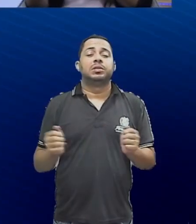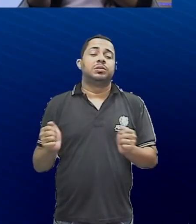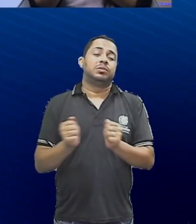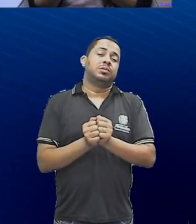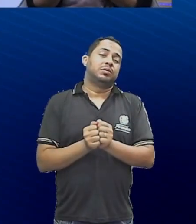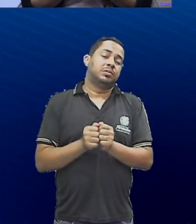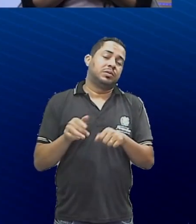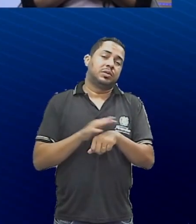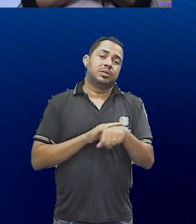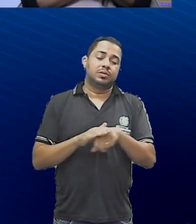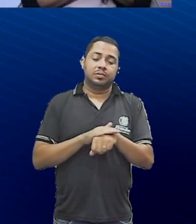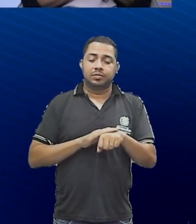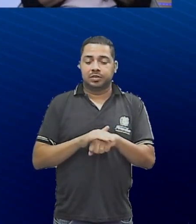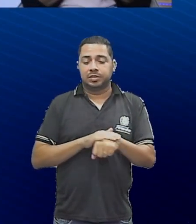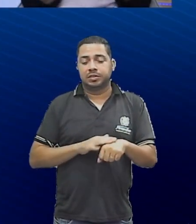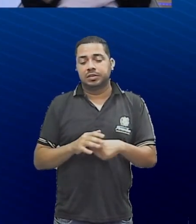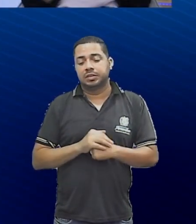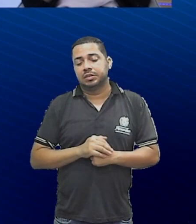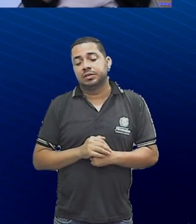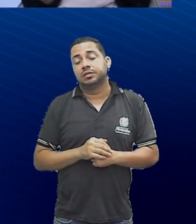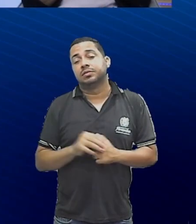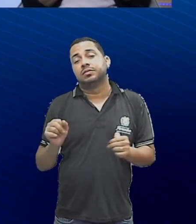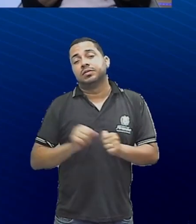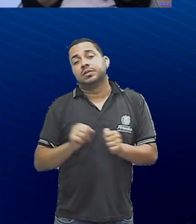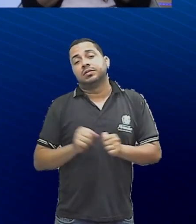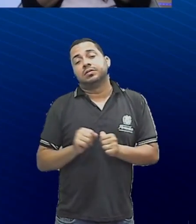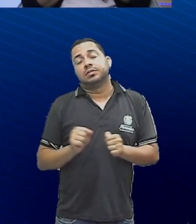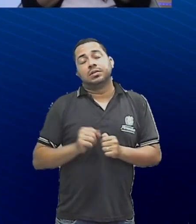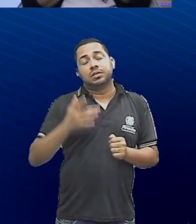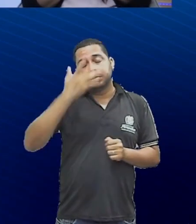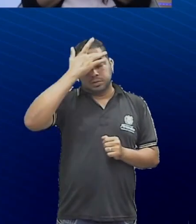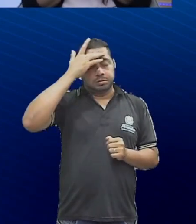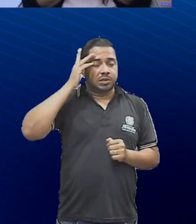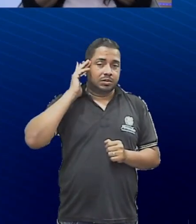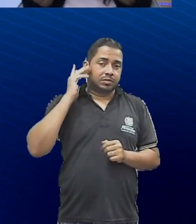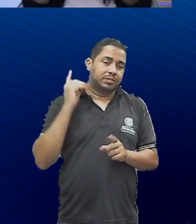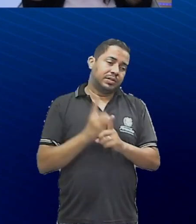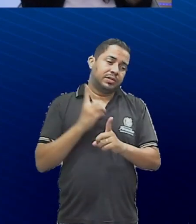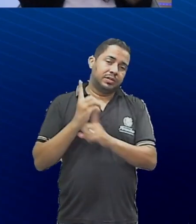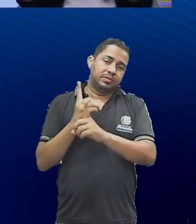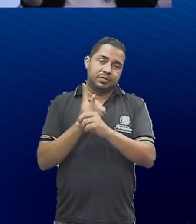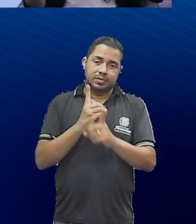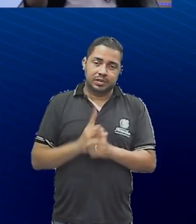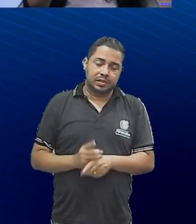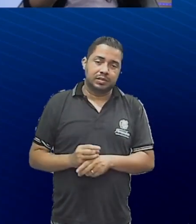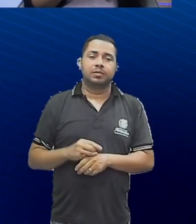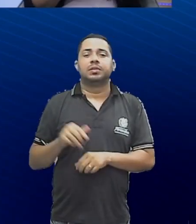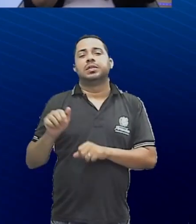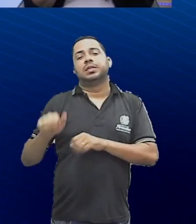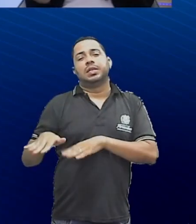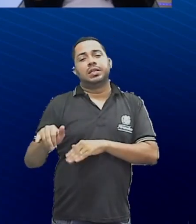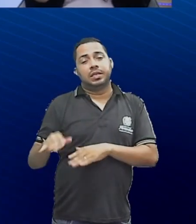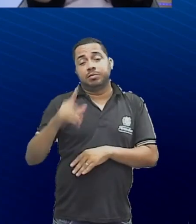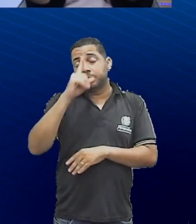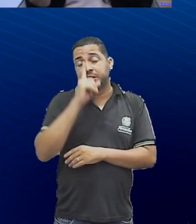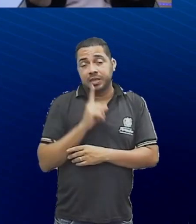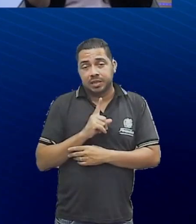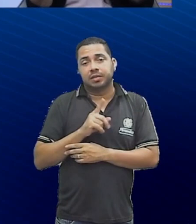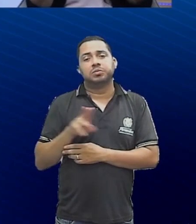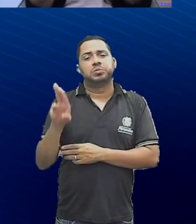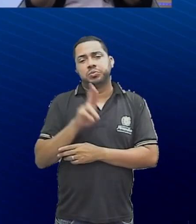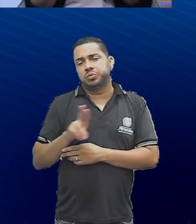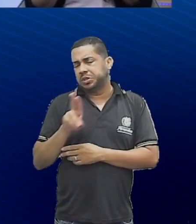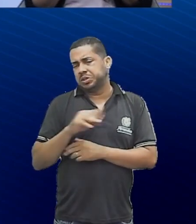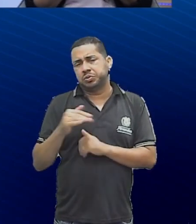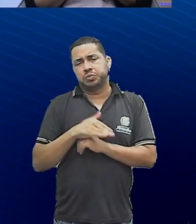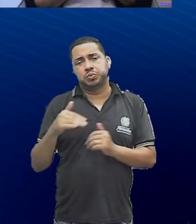dessa conversa, né? Isso faz com que as pessoas vão se identificando. O Setembro Amarelo, ela vai se utilizando de tudo